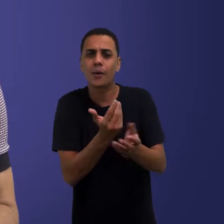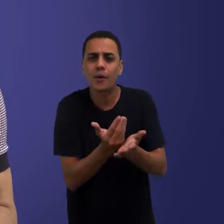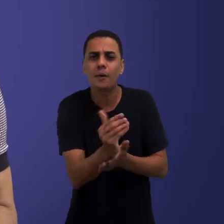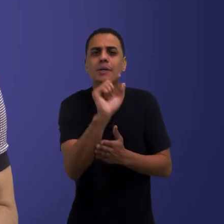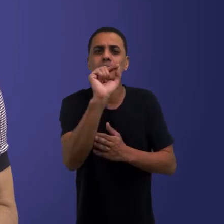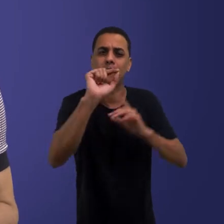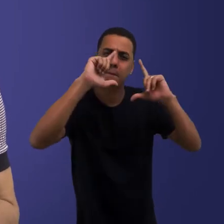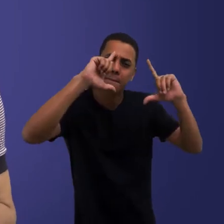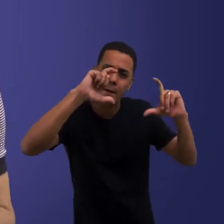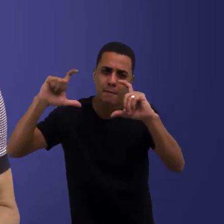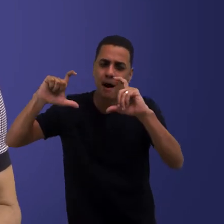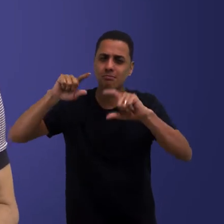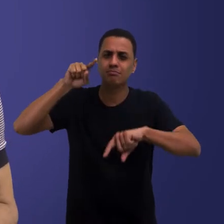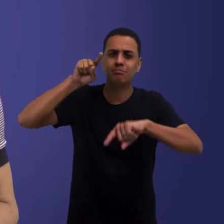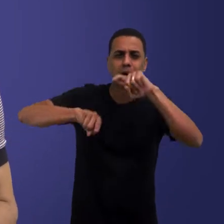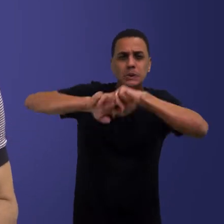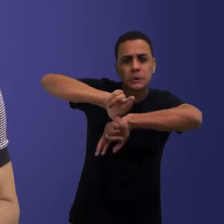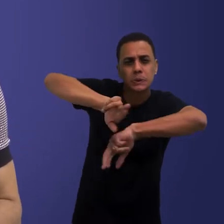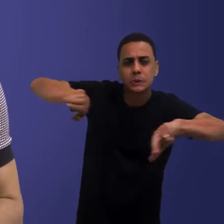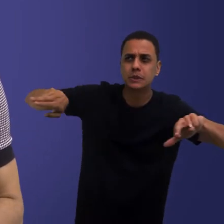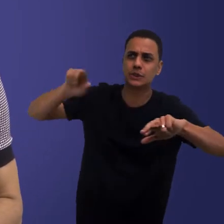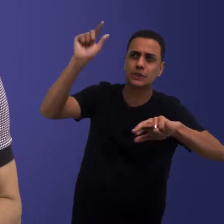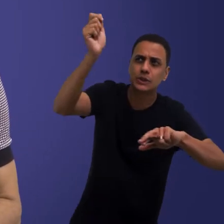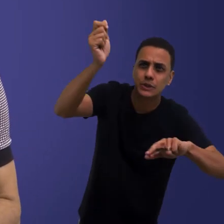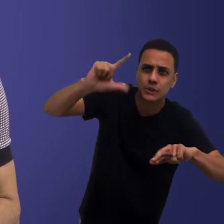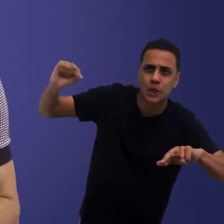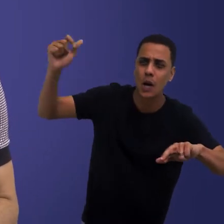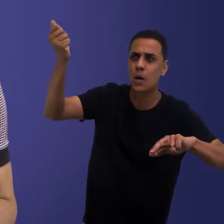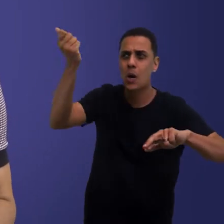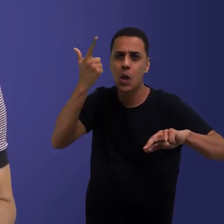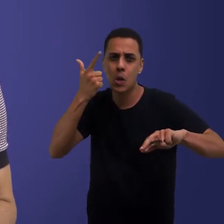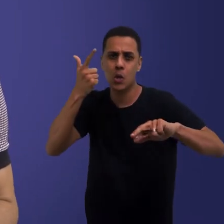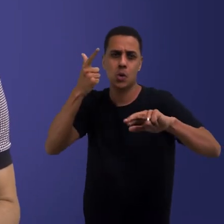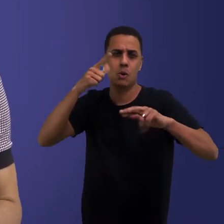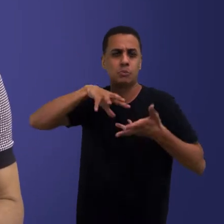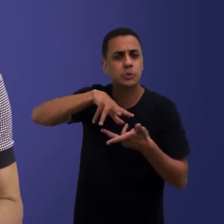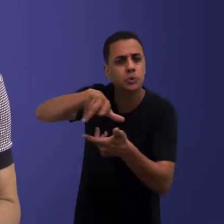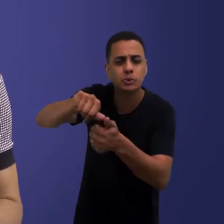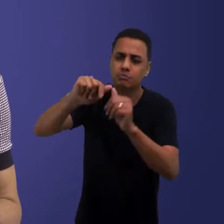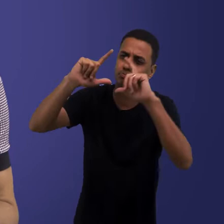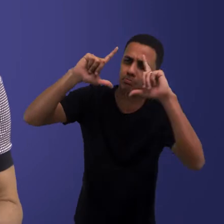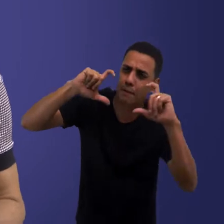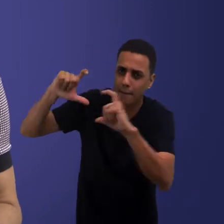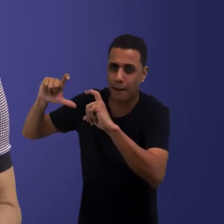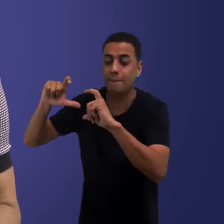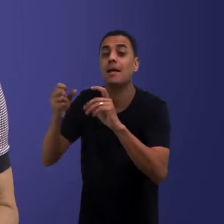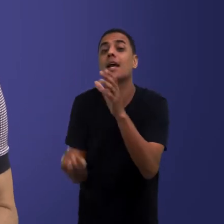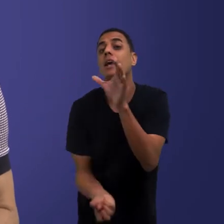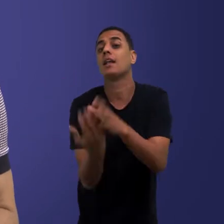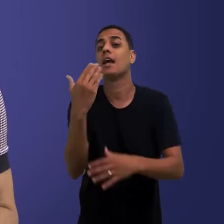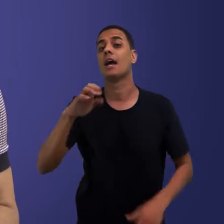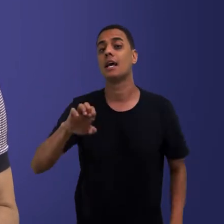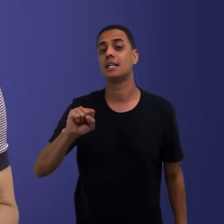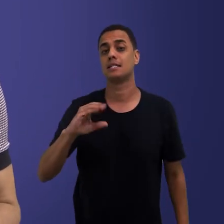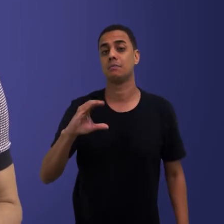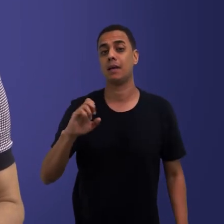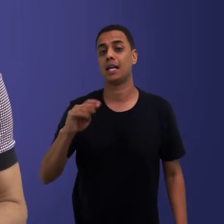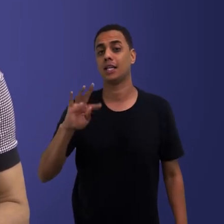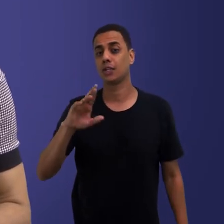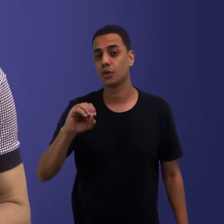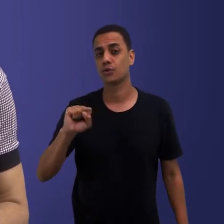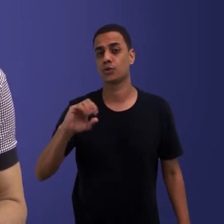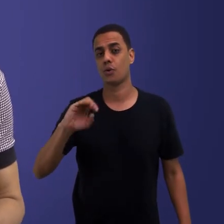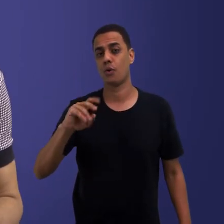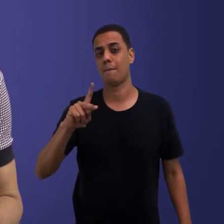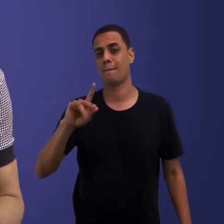fazer fotos, fotometria, dos mais variados objetos celestes. E no final daquele mesmo século, com o surgimento